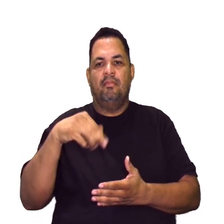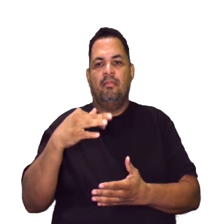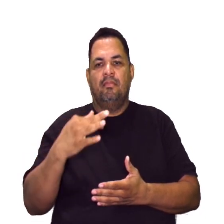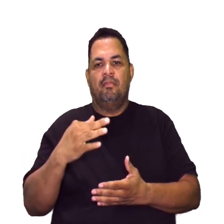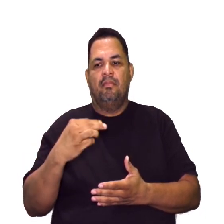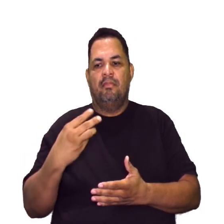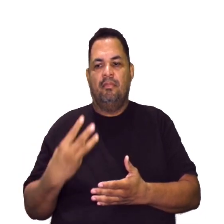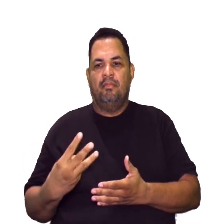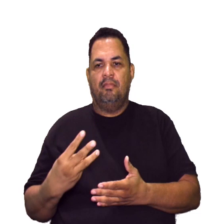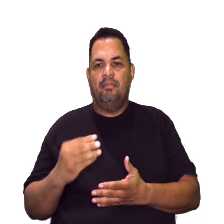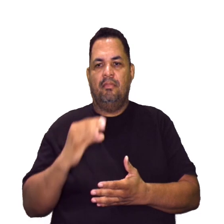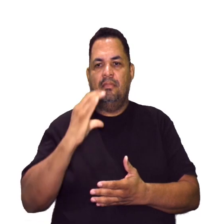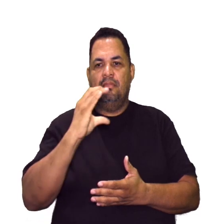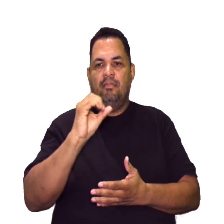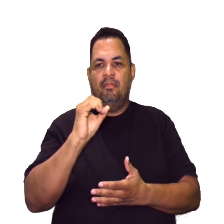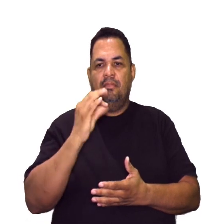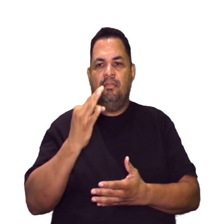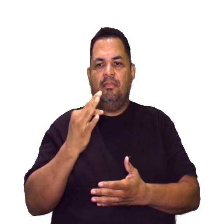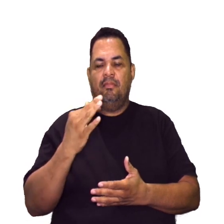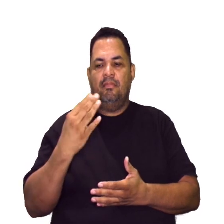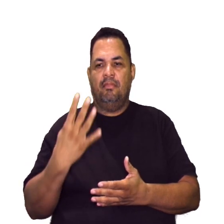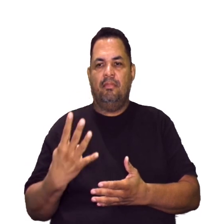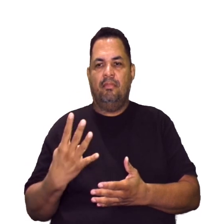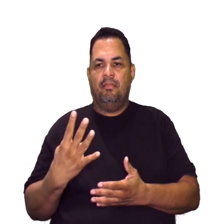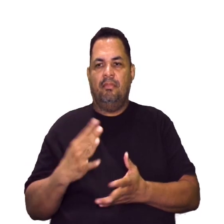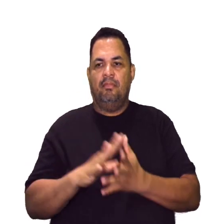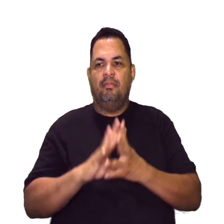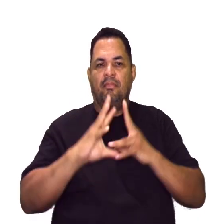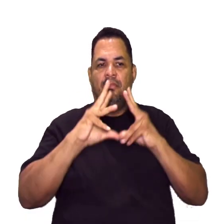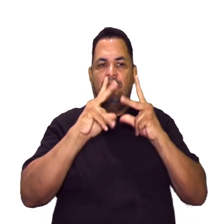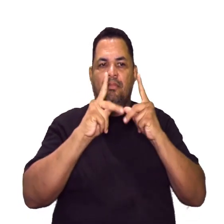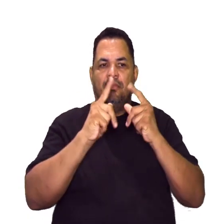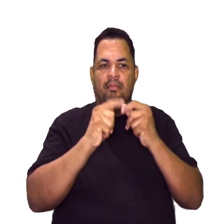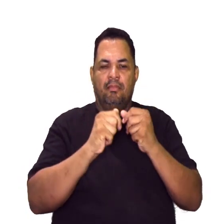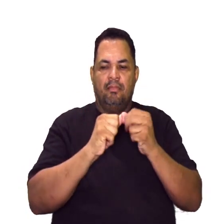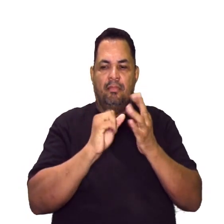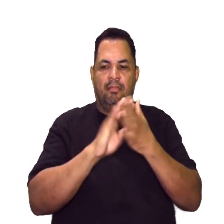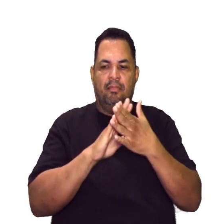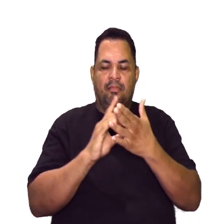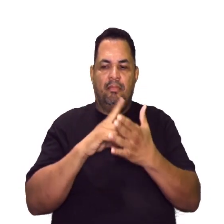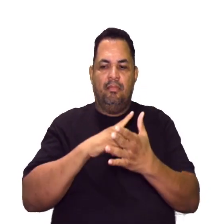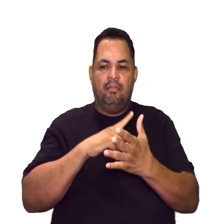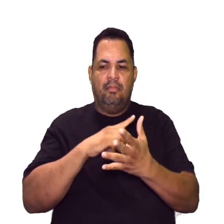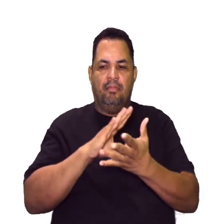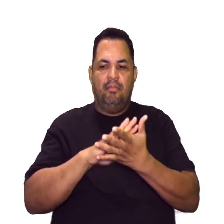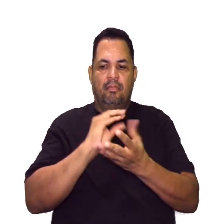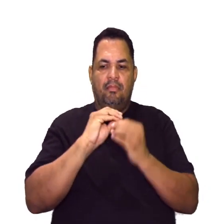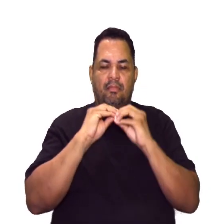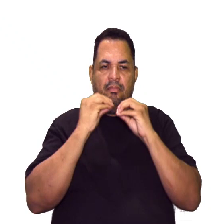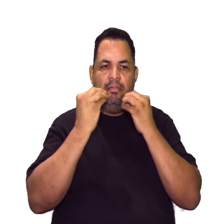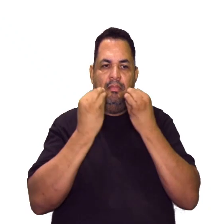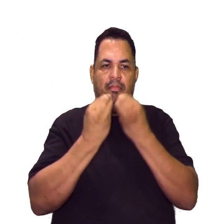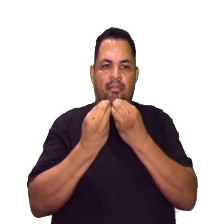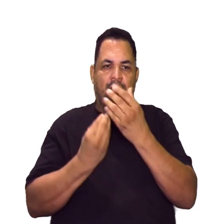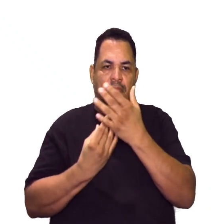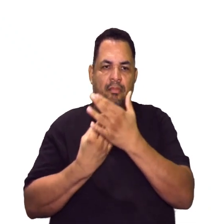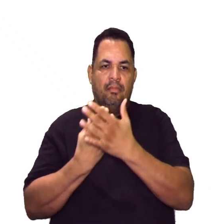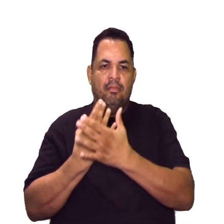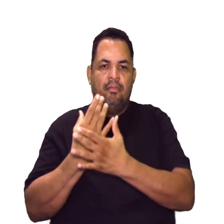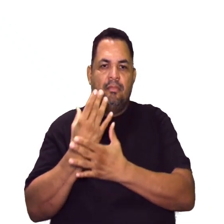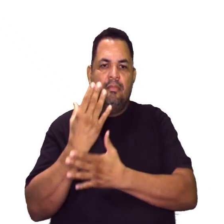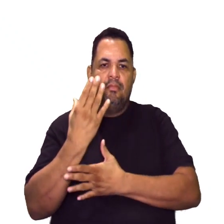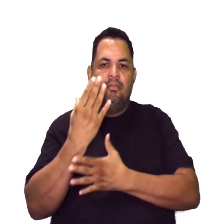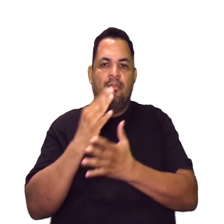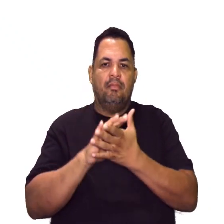BF3, NF3 e CF4. Todos esses compostos do estado gasoso